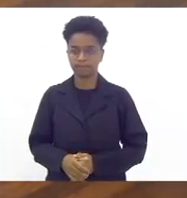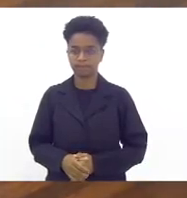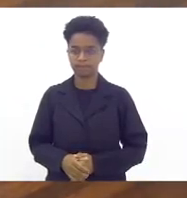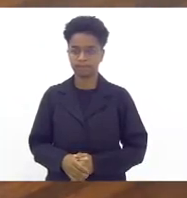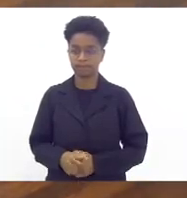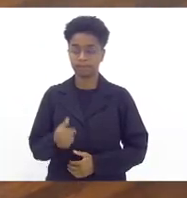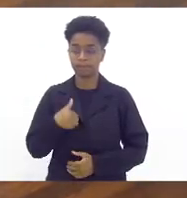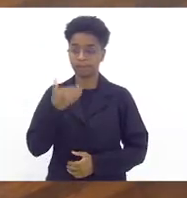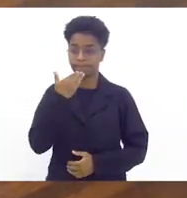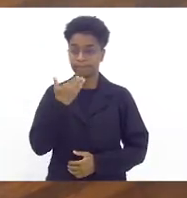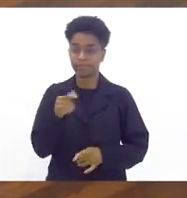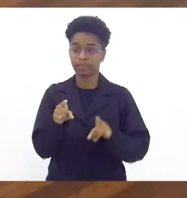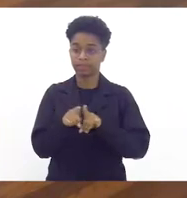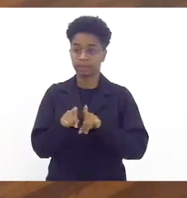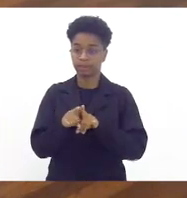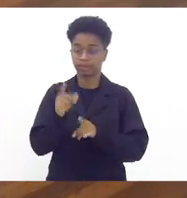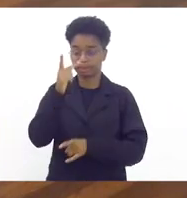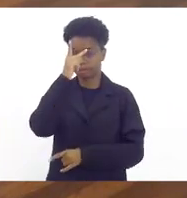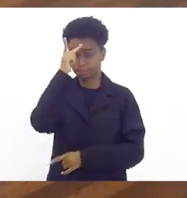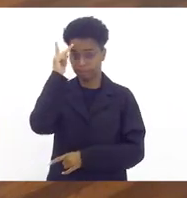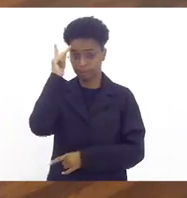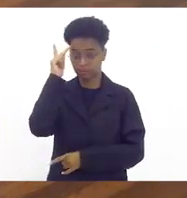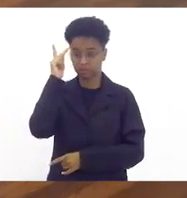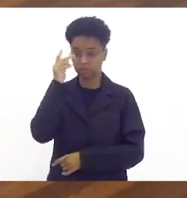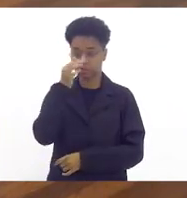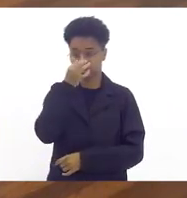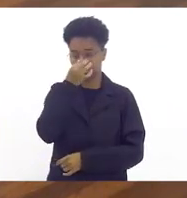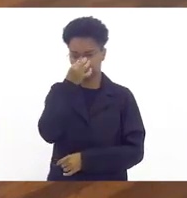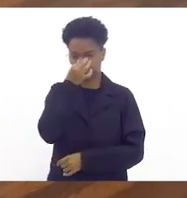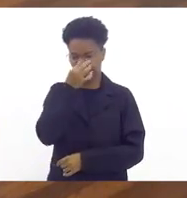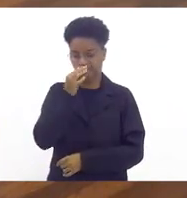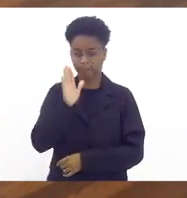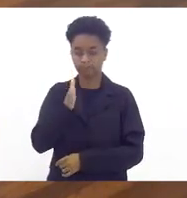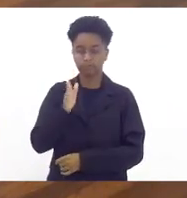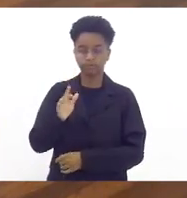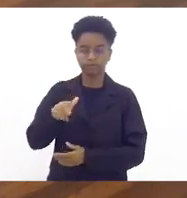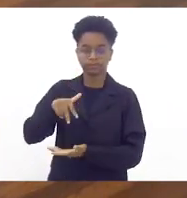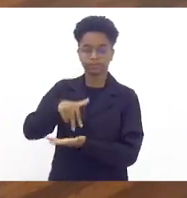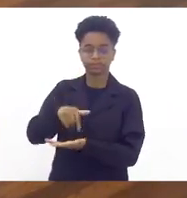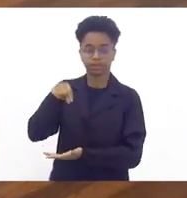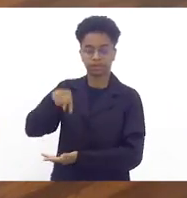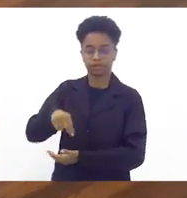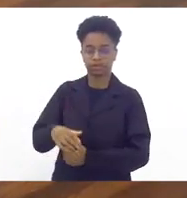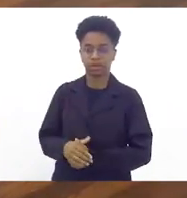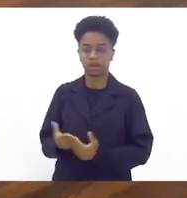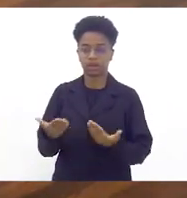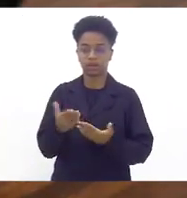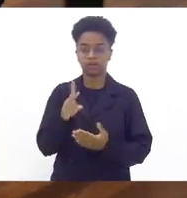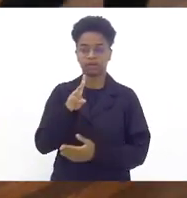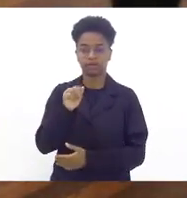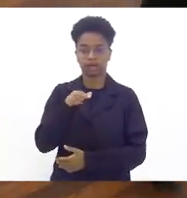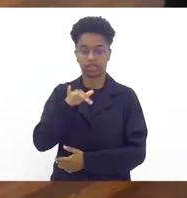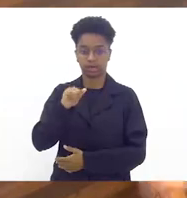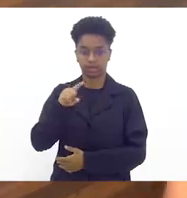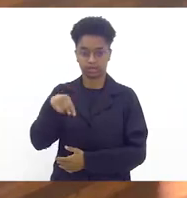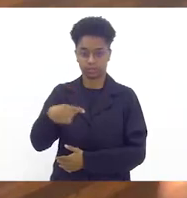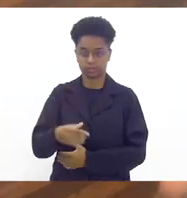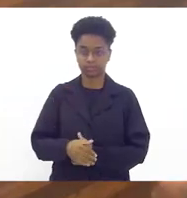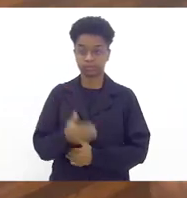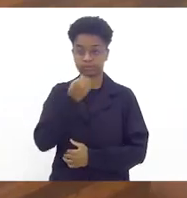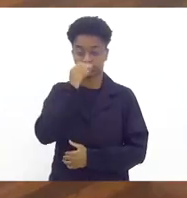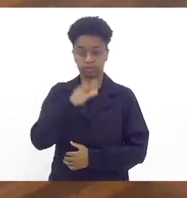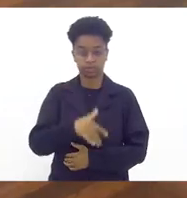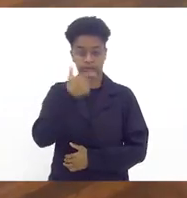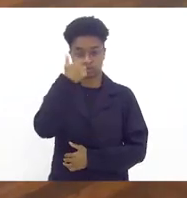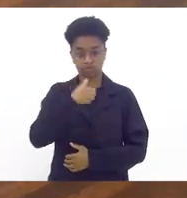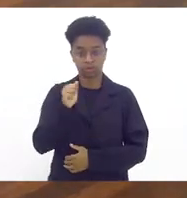Já vou pedir também que as pessoas que vão, como a gente está com o tempo curto, já venham aqui para a frente, a próxima é a Vânia. Boa tarde, meu nome é Andréa